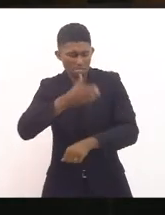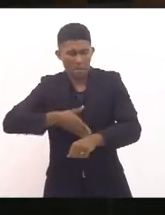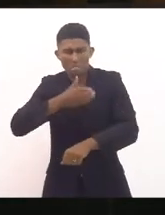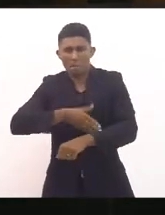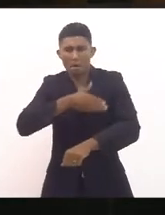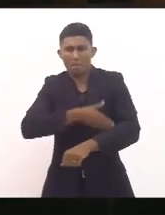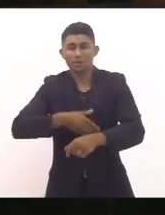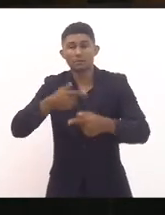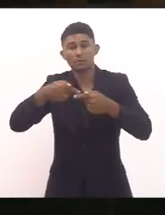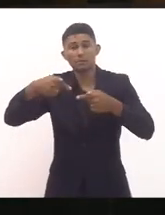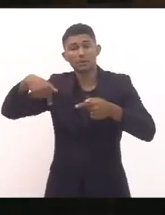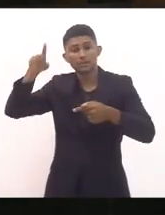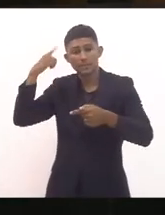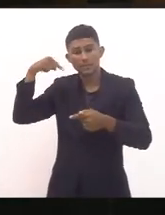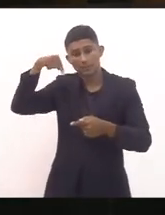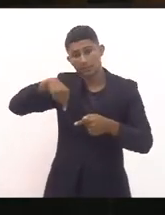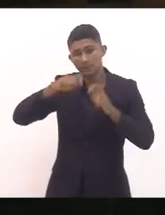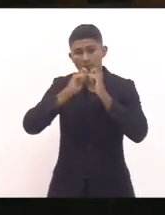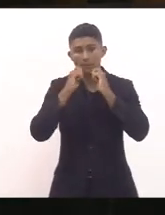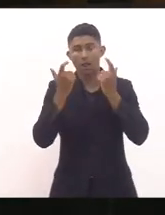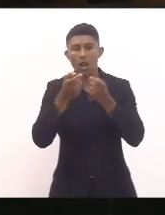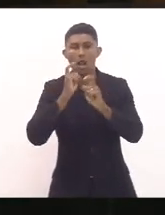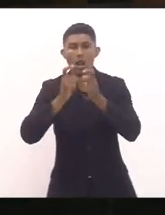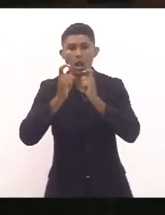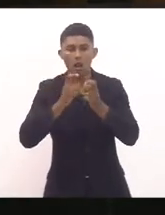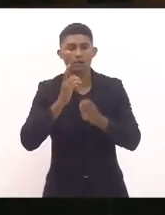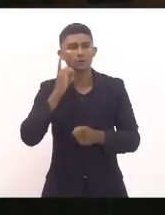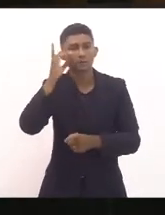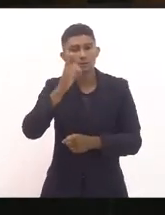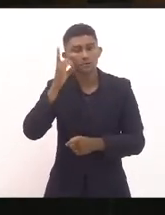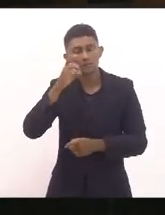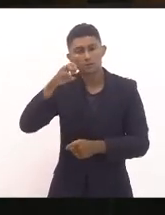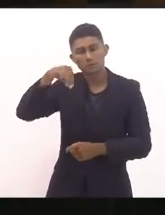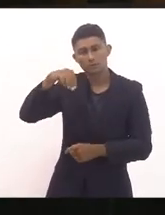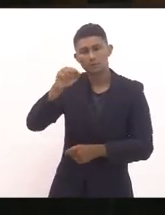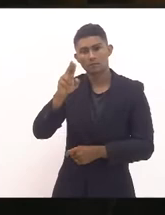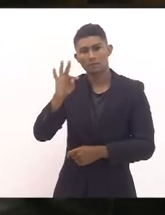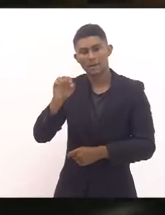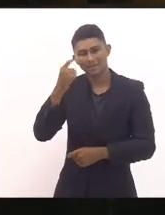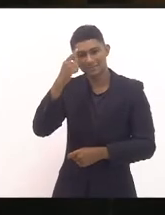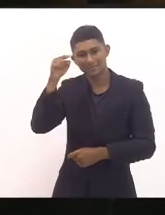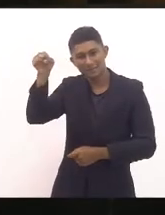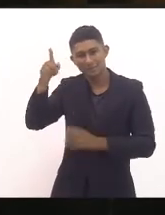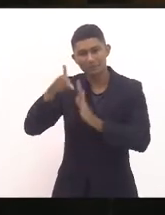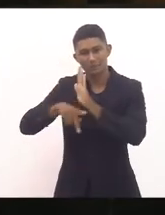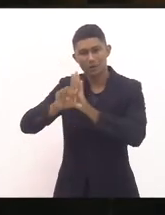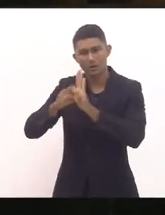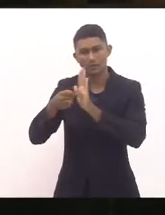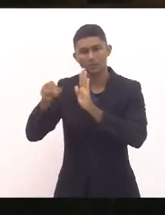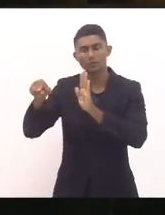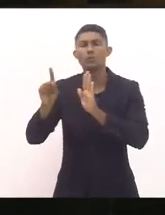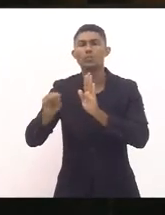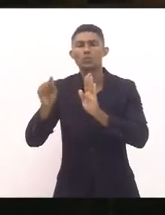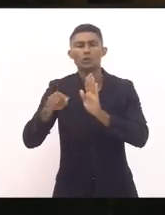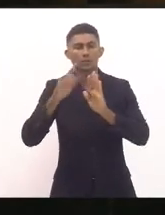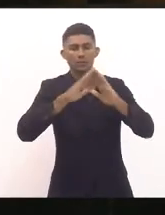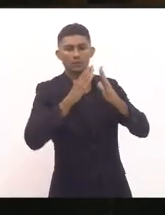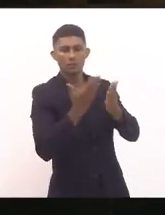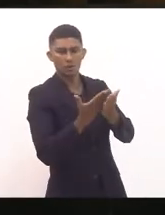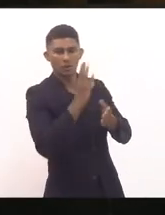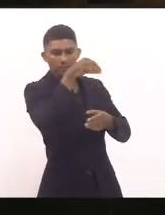passada, discutimos aqui, junto à deputada Marta Rocha, justamente um projeto desse voltado para as escolas.